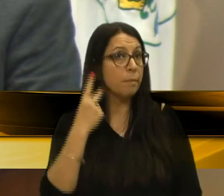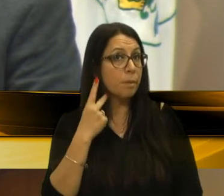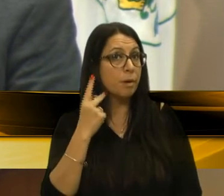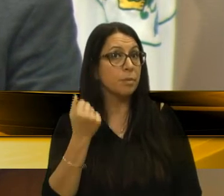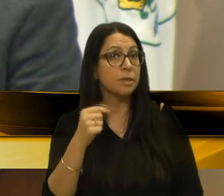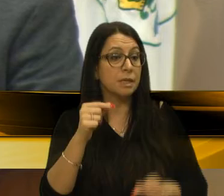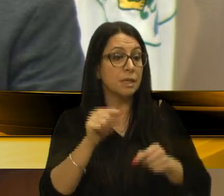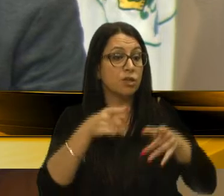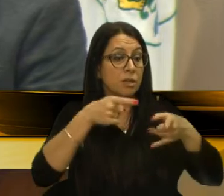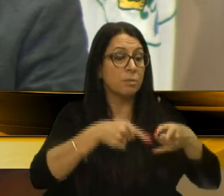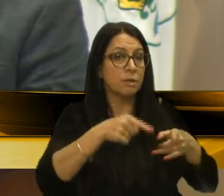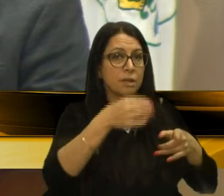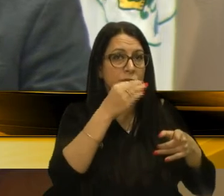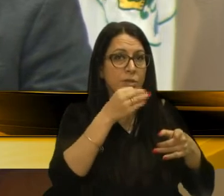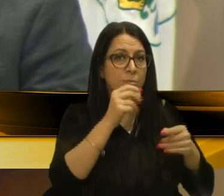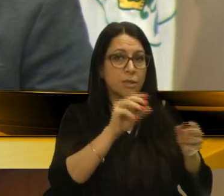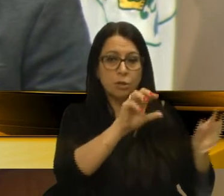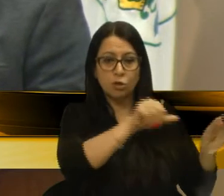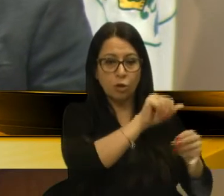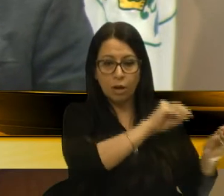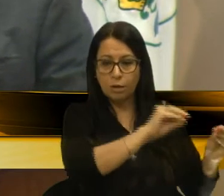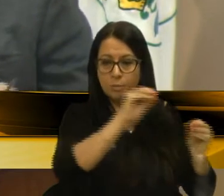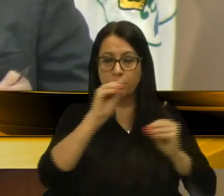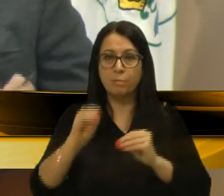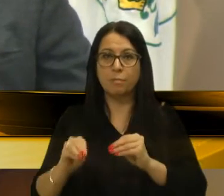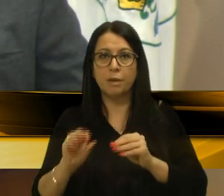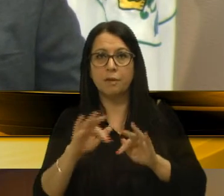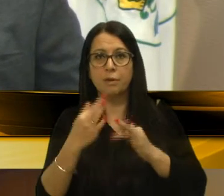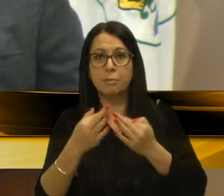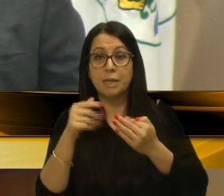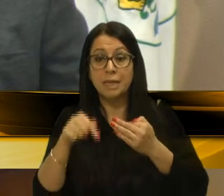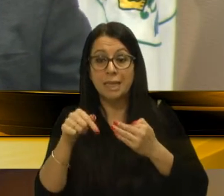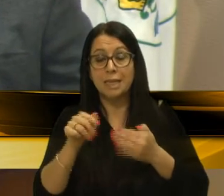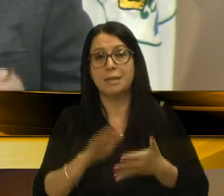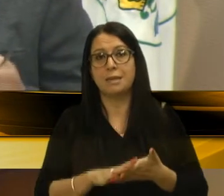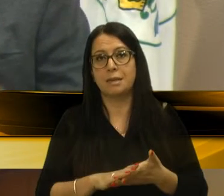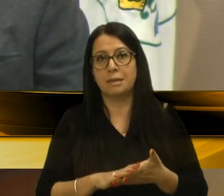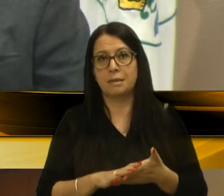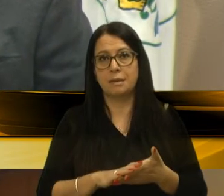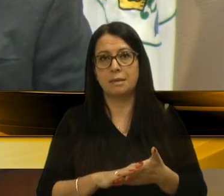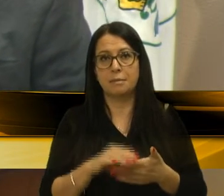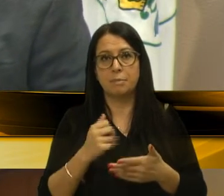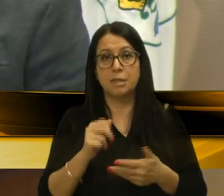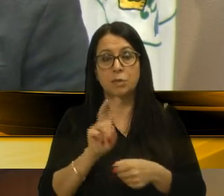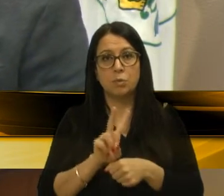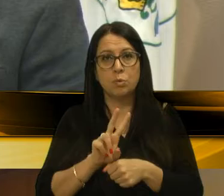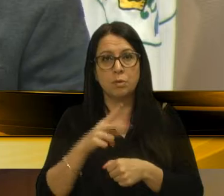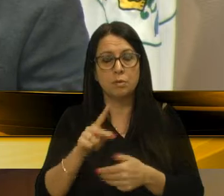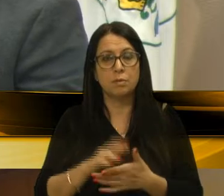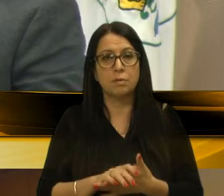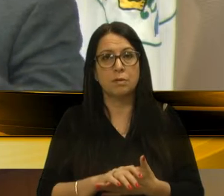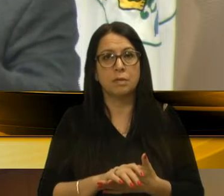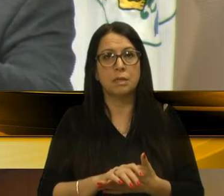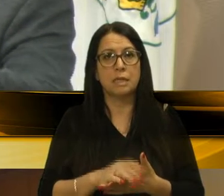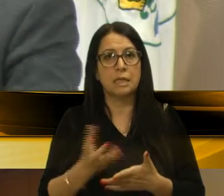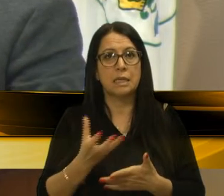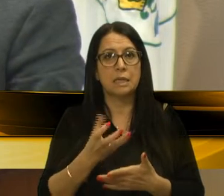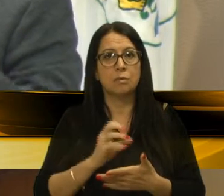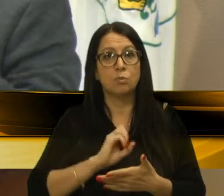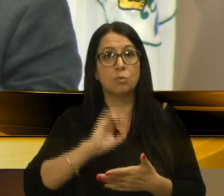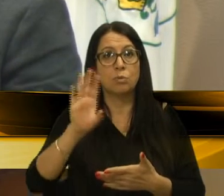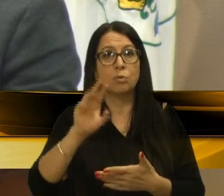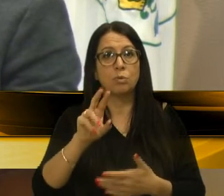leito aqui em caxias do sul por ser transferido para cá a família dele está aqui precisam cuidar dele estão querendo mandar para